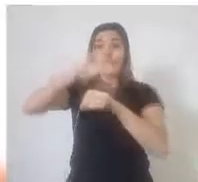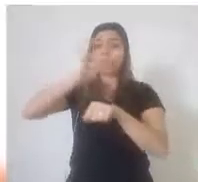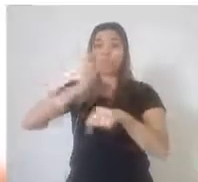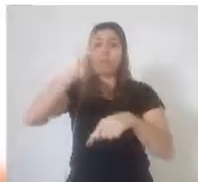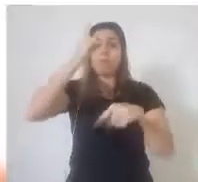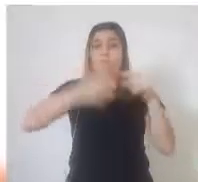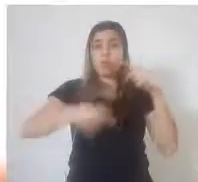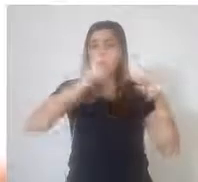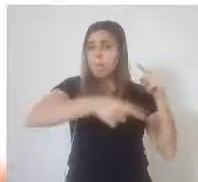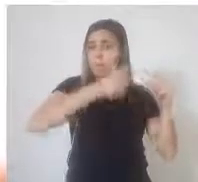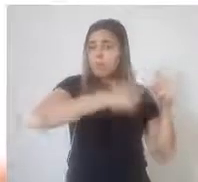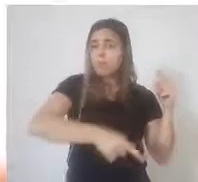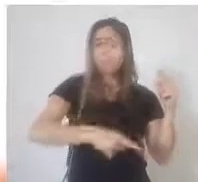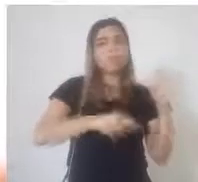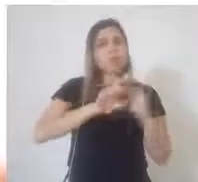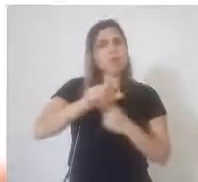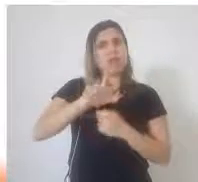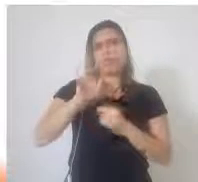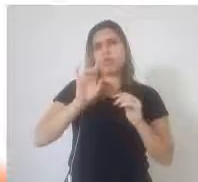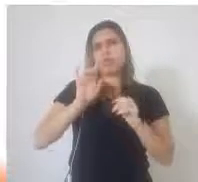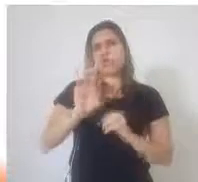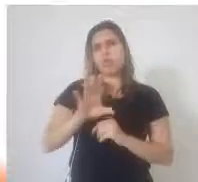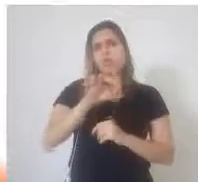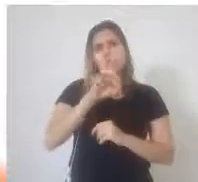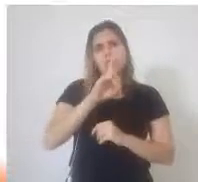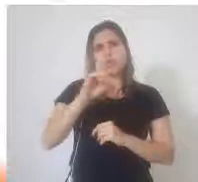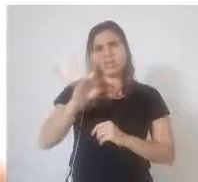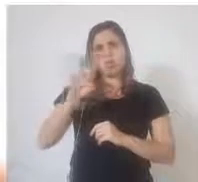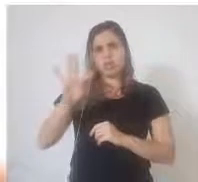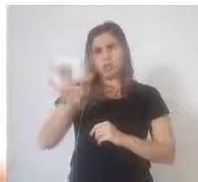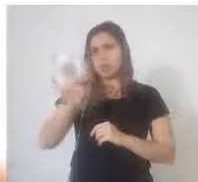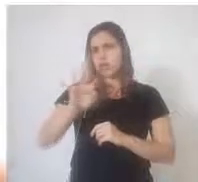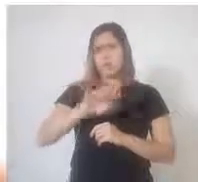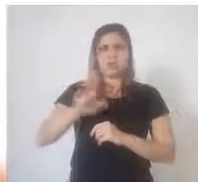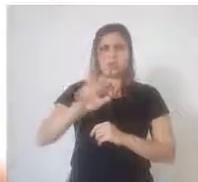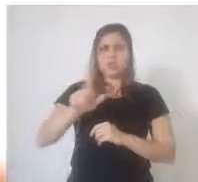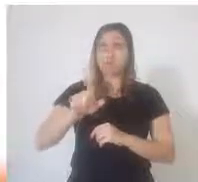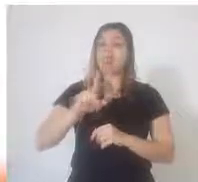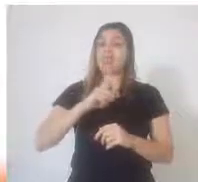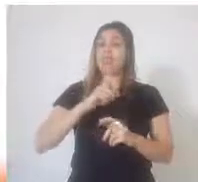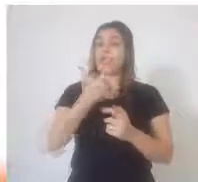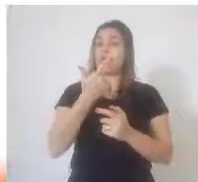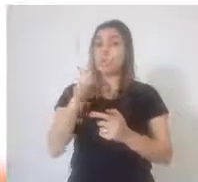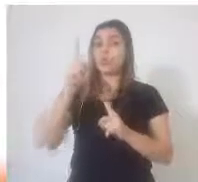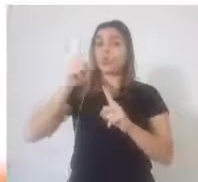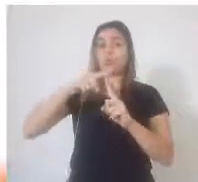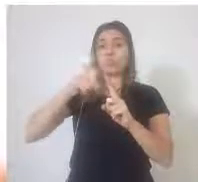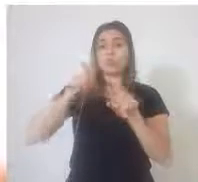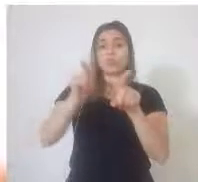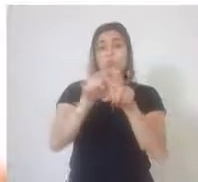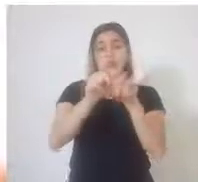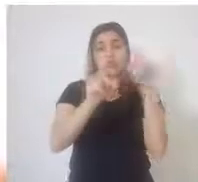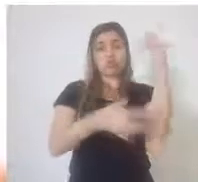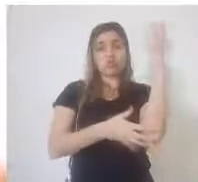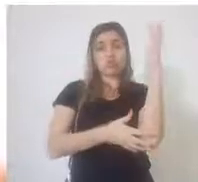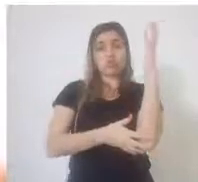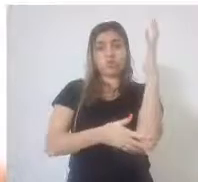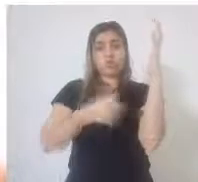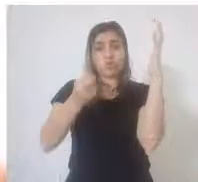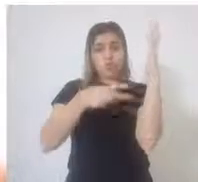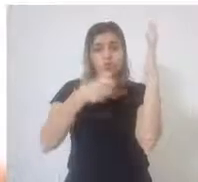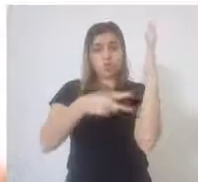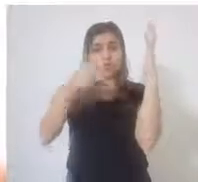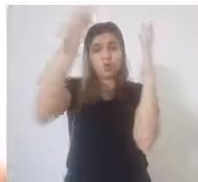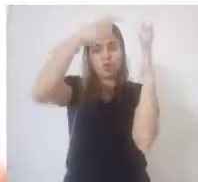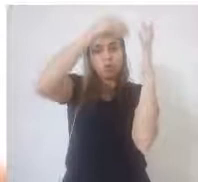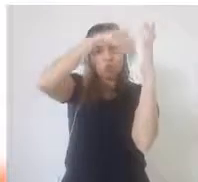países. No entanto, não é só o DDT, né? Tem vários outros agrotóxicos que são usados ainda hoje e que também